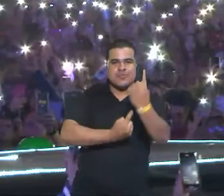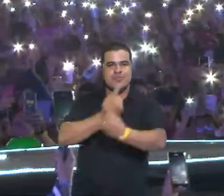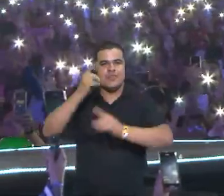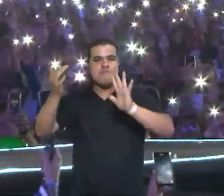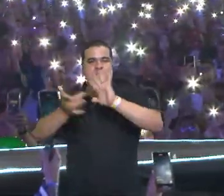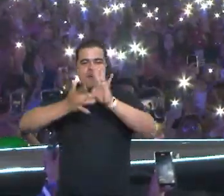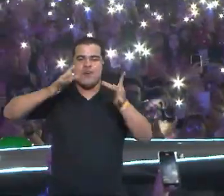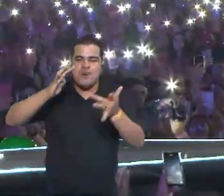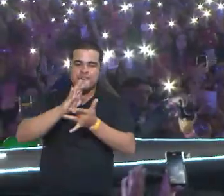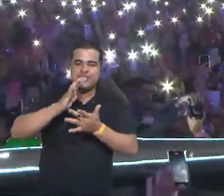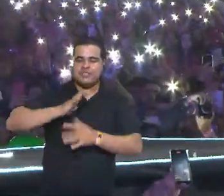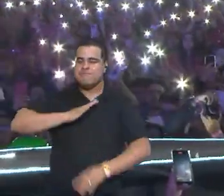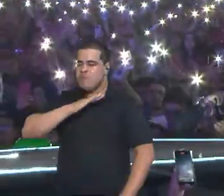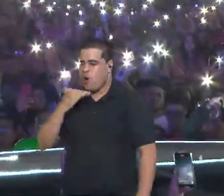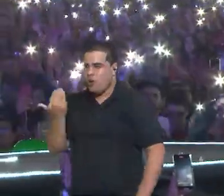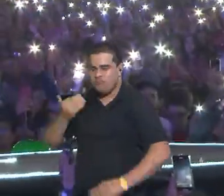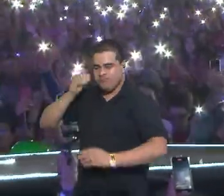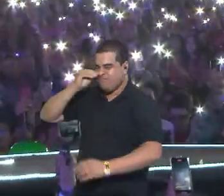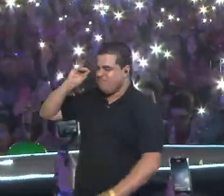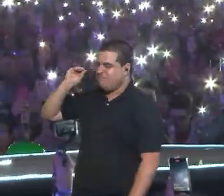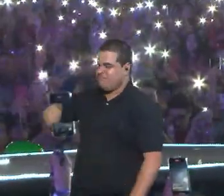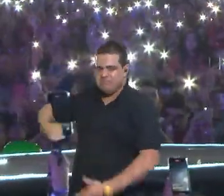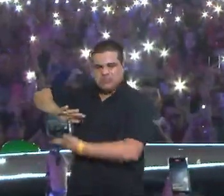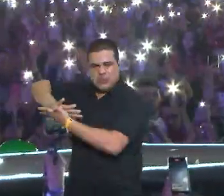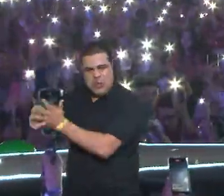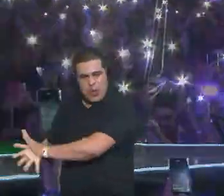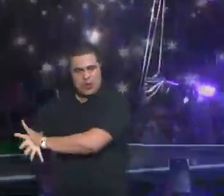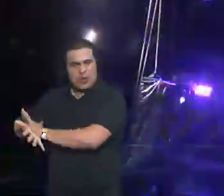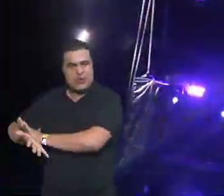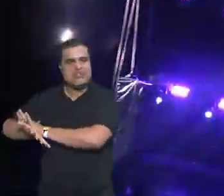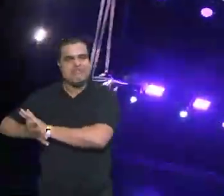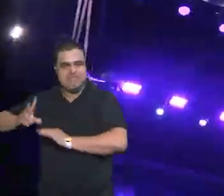Jesus a morte venceu